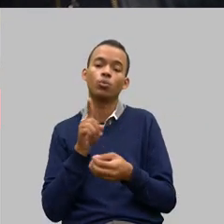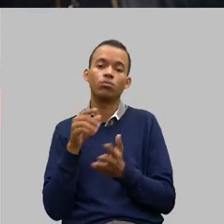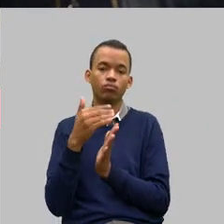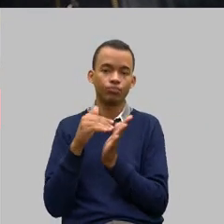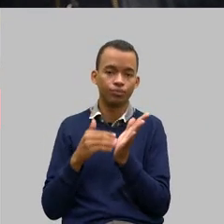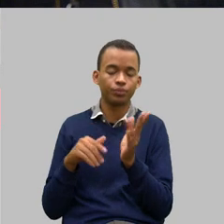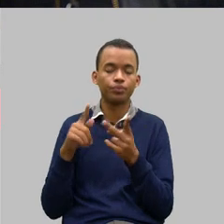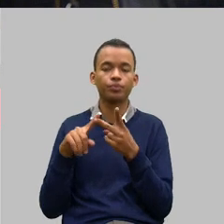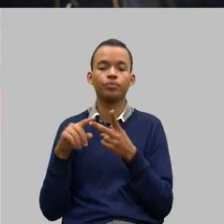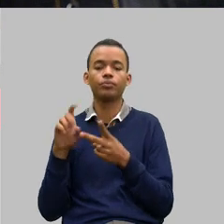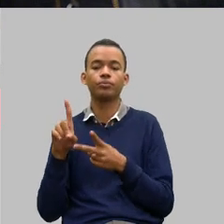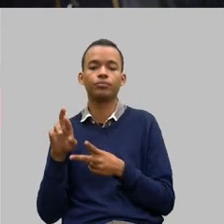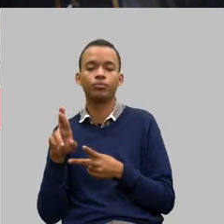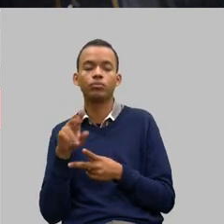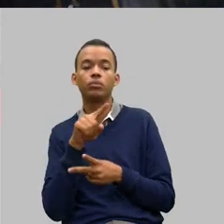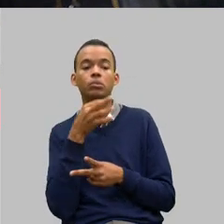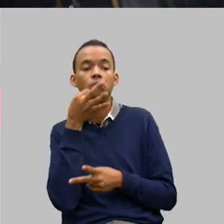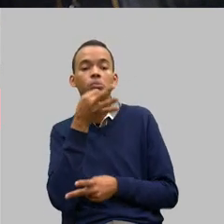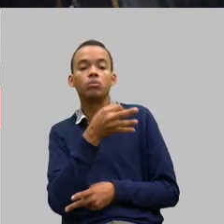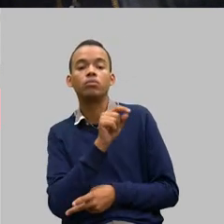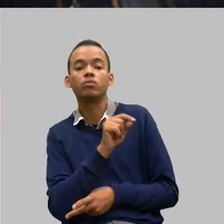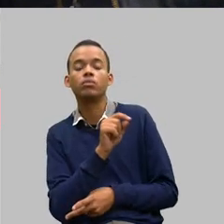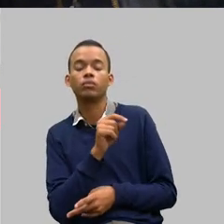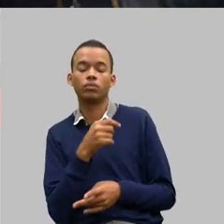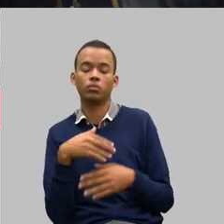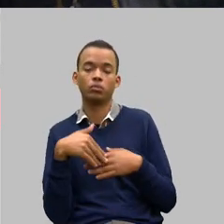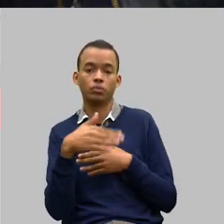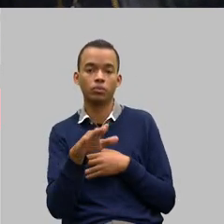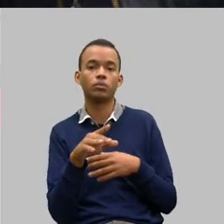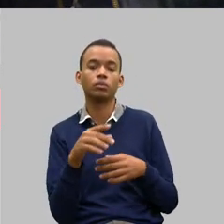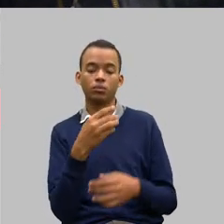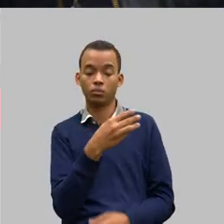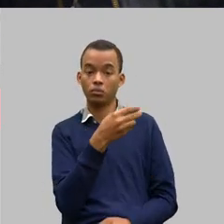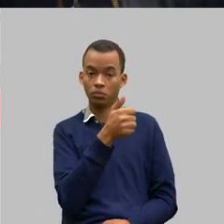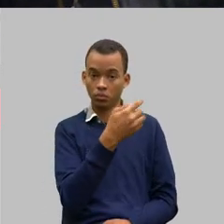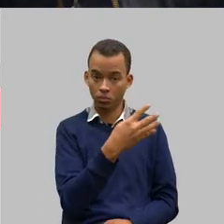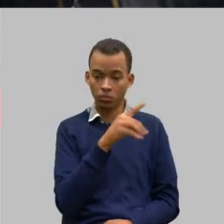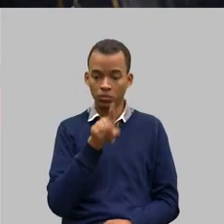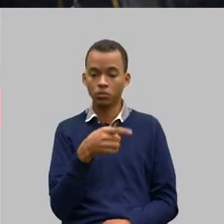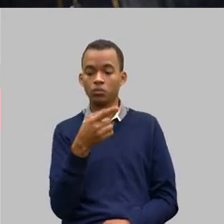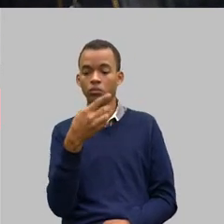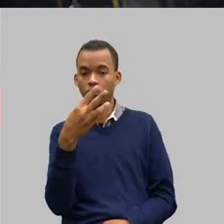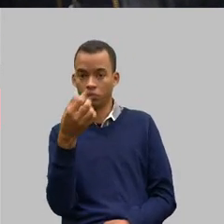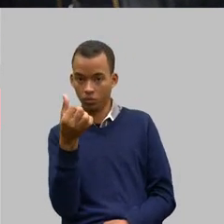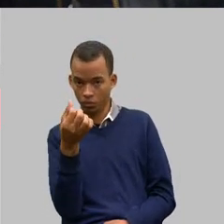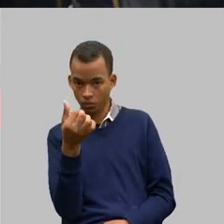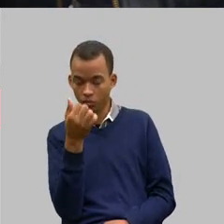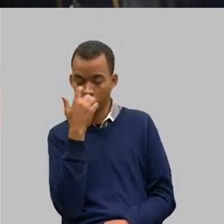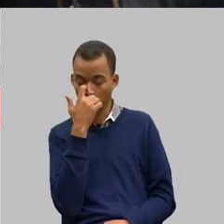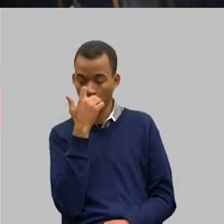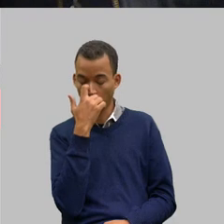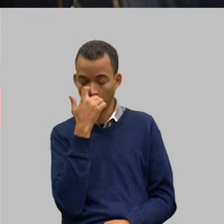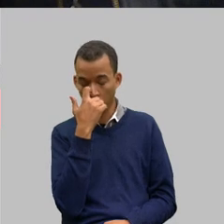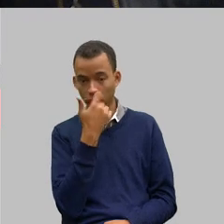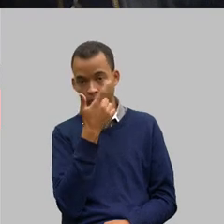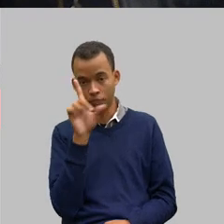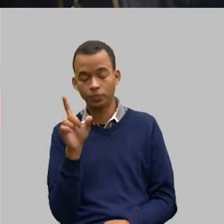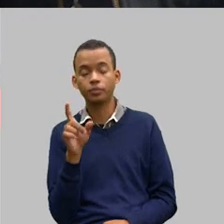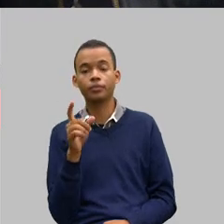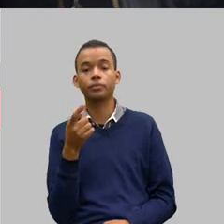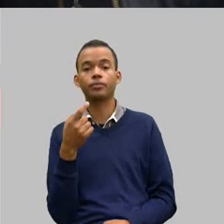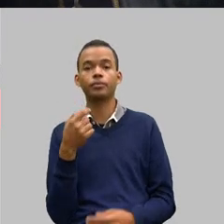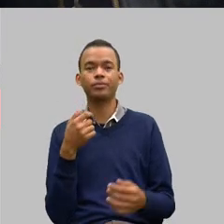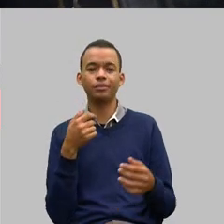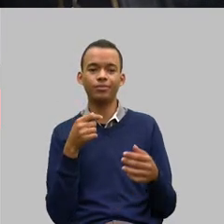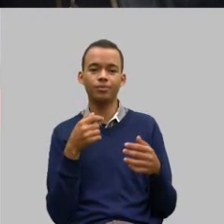sobre sobre essas duas A 314 a 416 e agora mais próximo